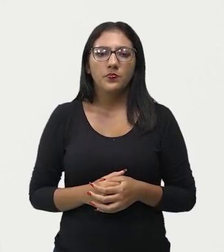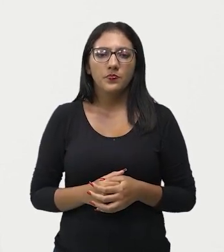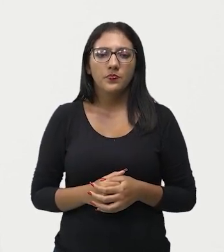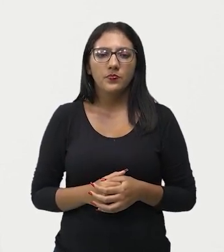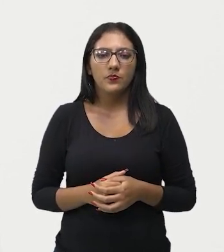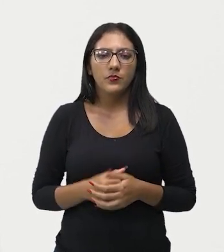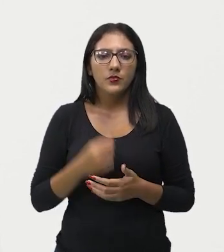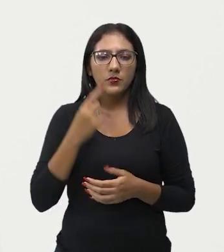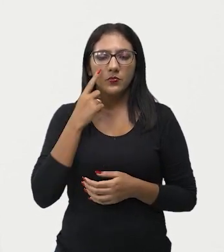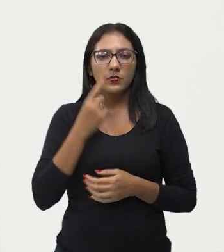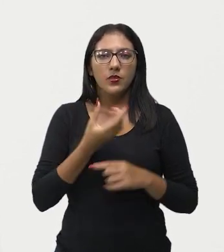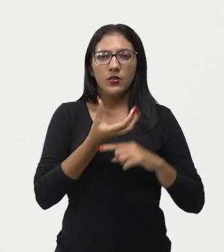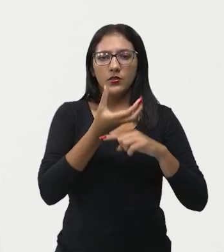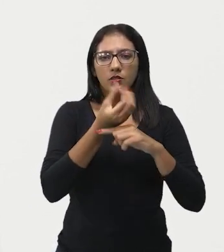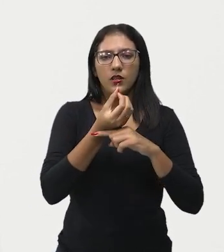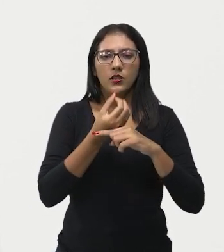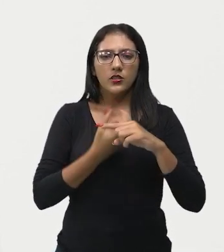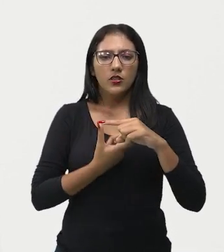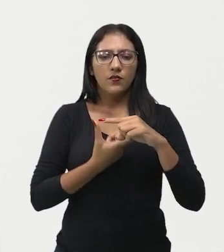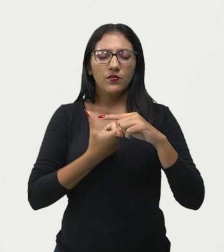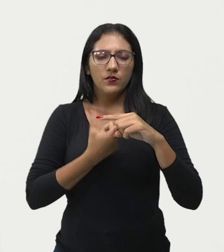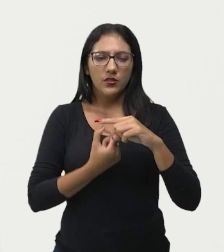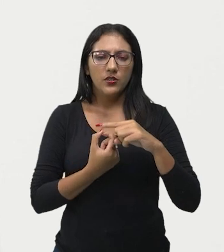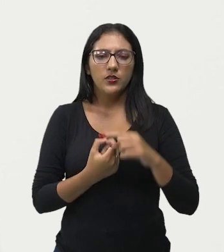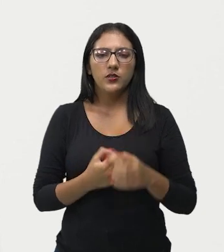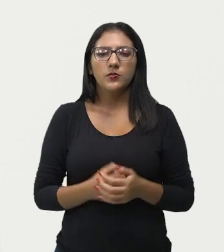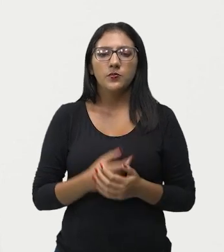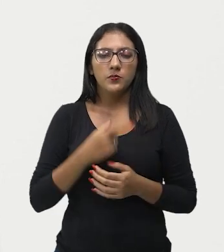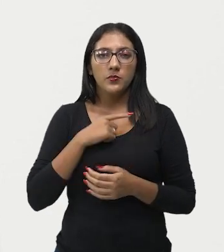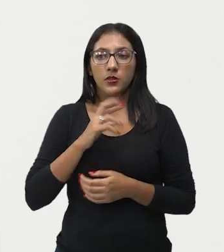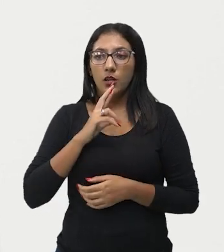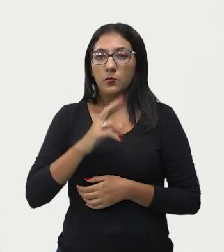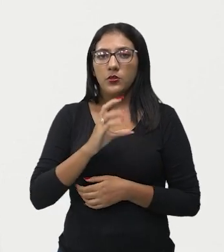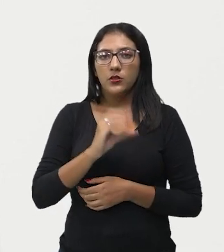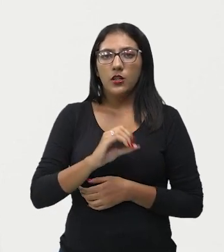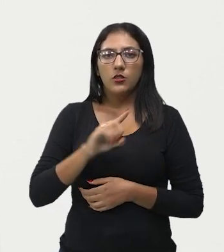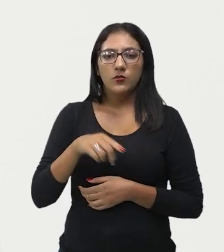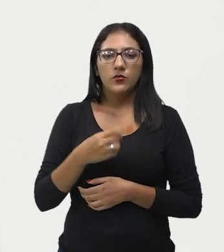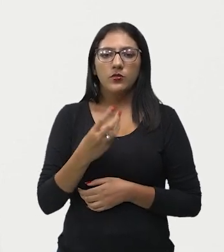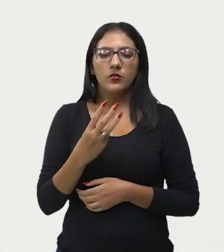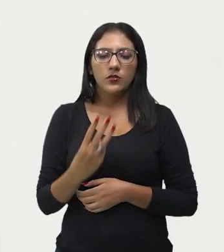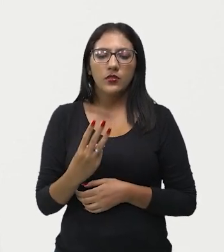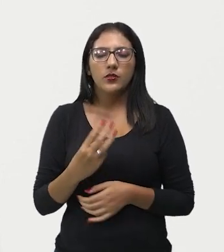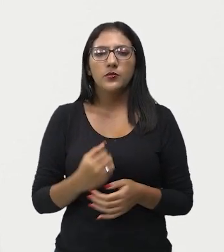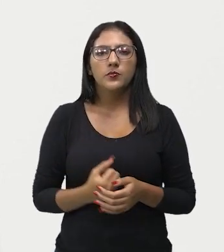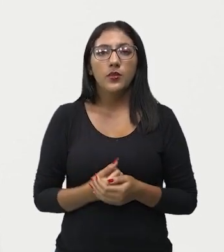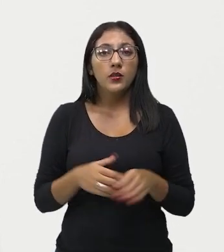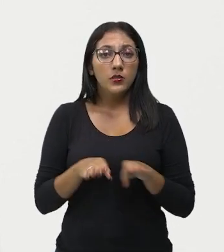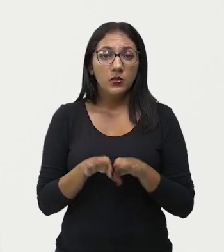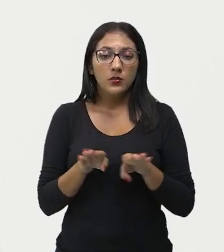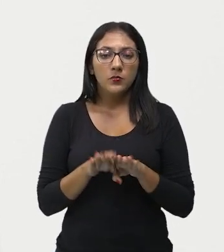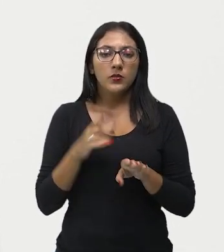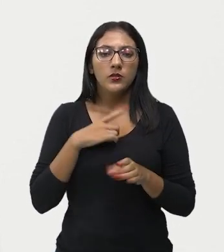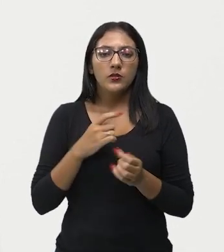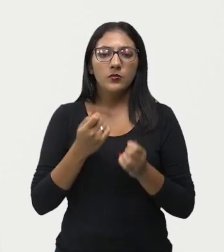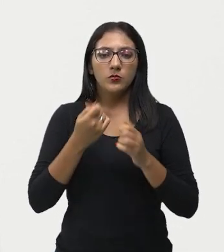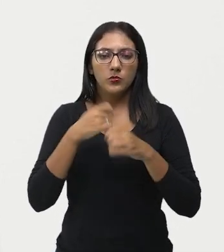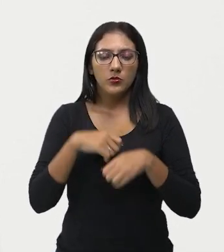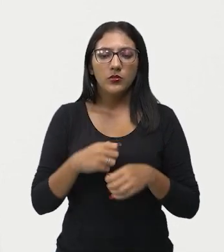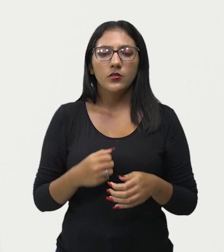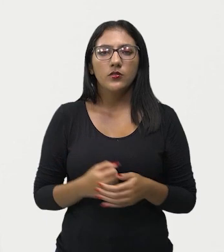6 sobre 20, que é a mesma coisa que 0,3, que pode também ser representado na forma